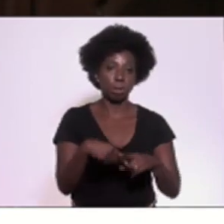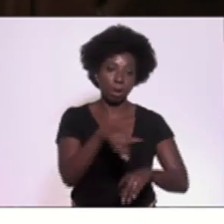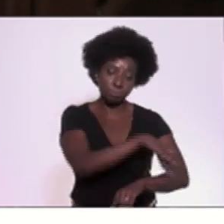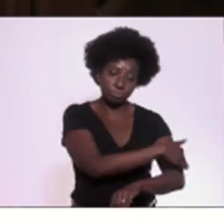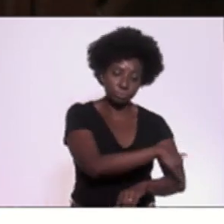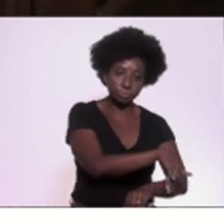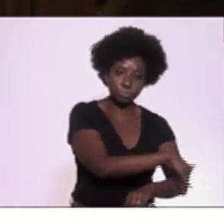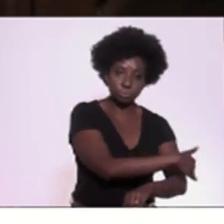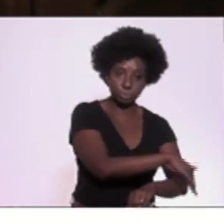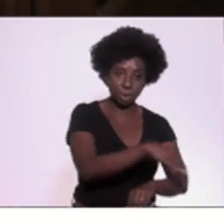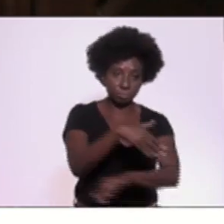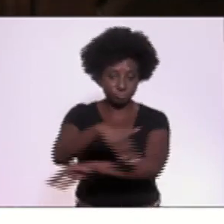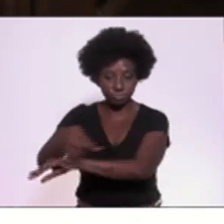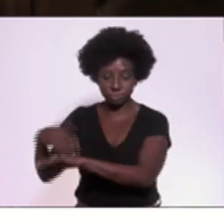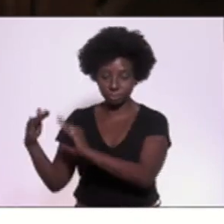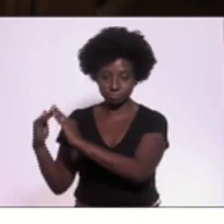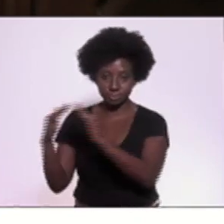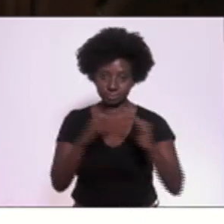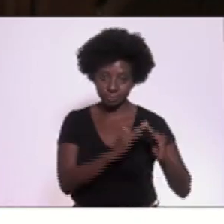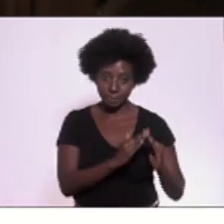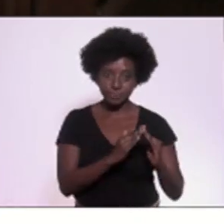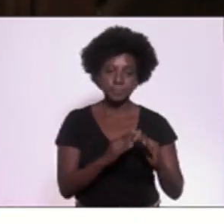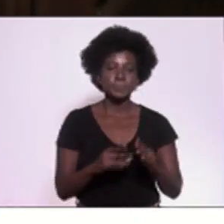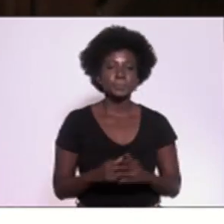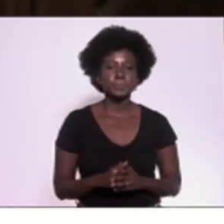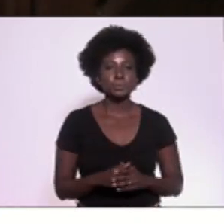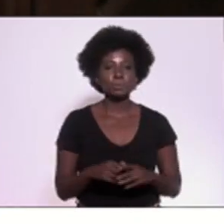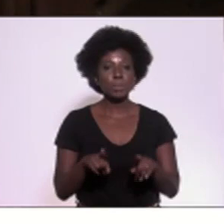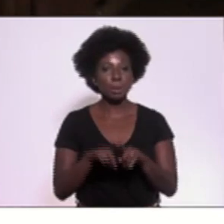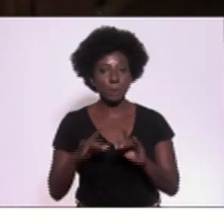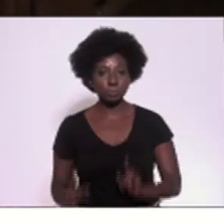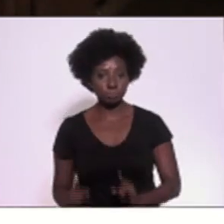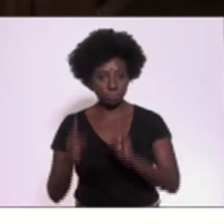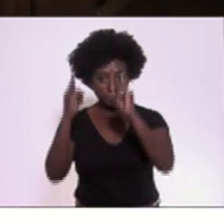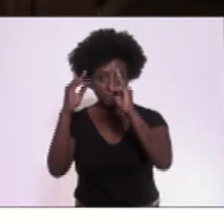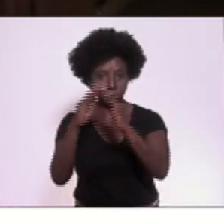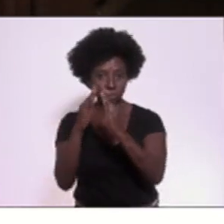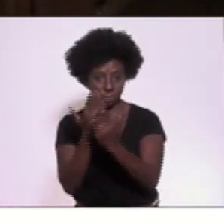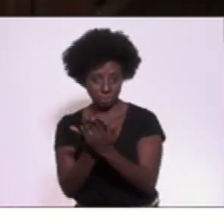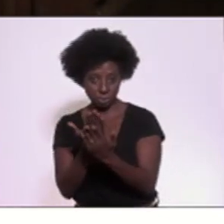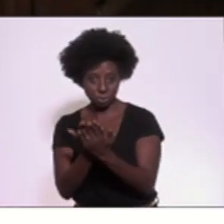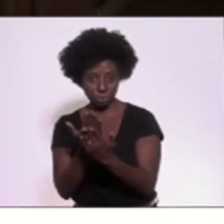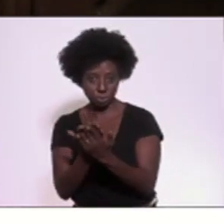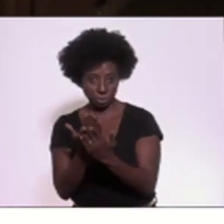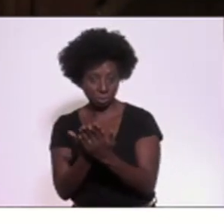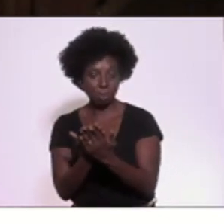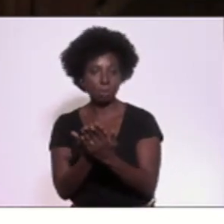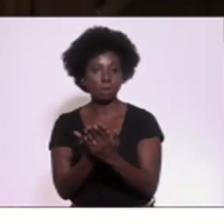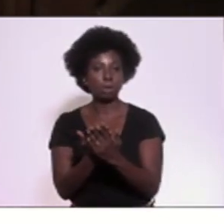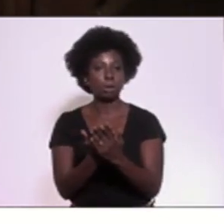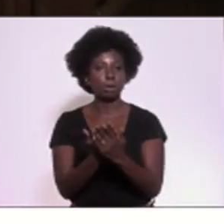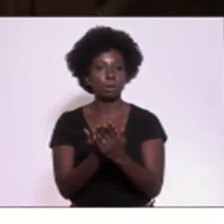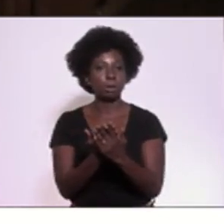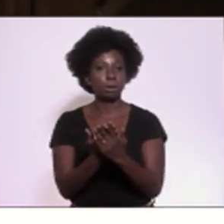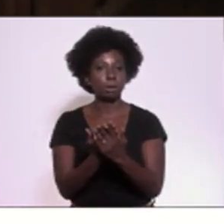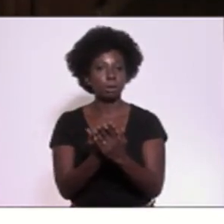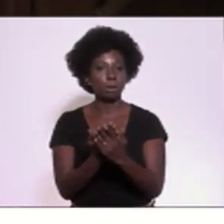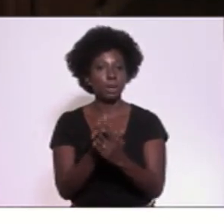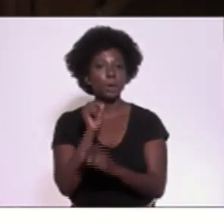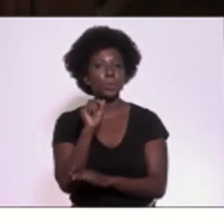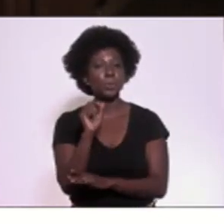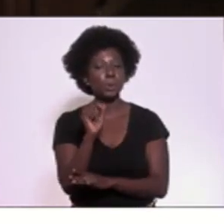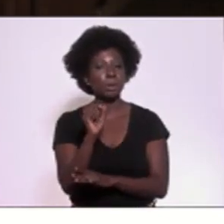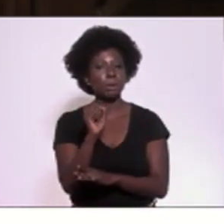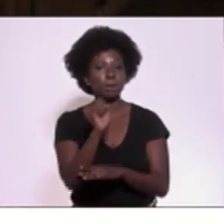disso, o prédio da João Tarcísio, deputado Luiz Paulo, o prédio João Tarcísio é um próprio